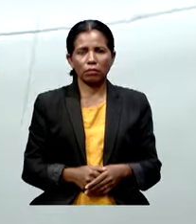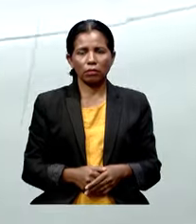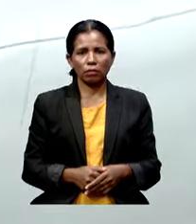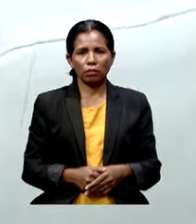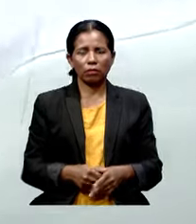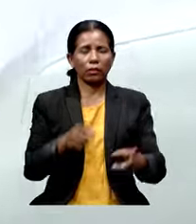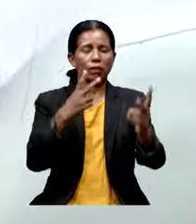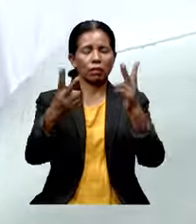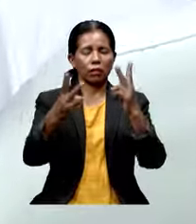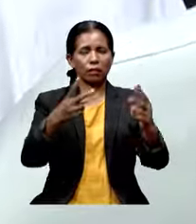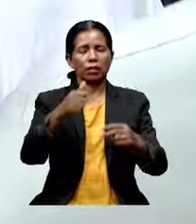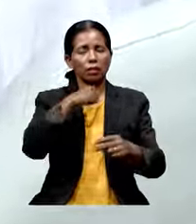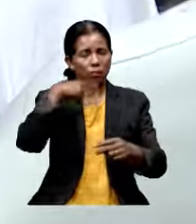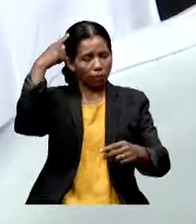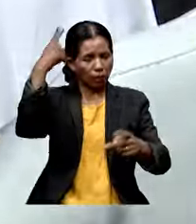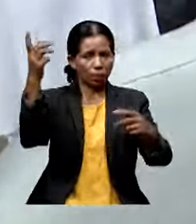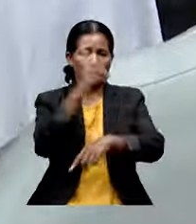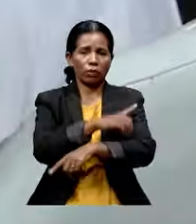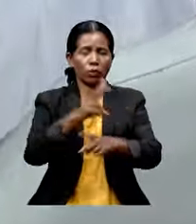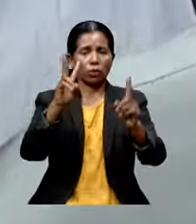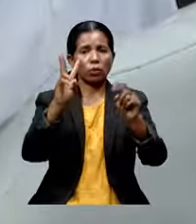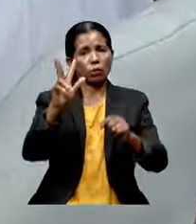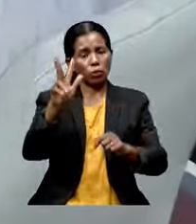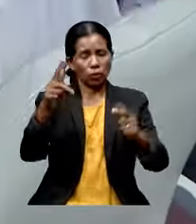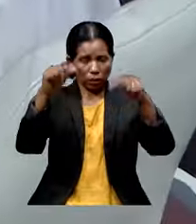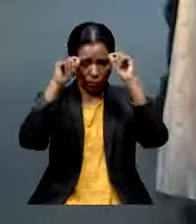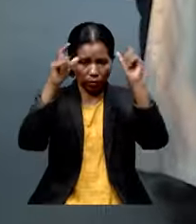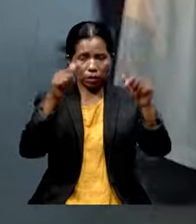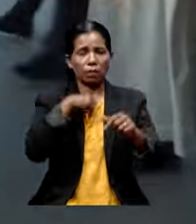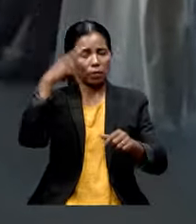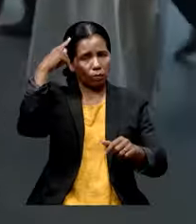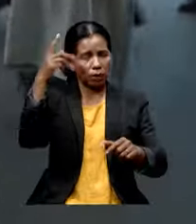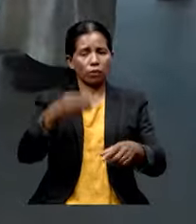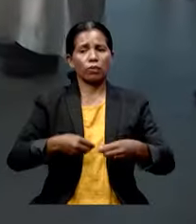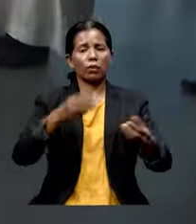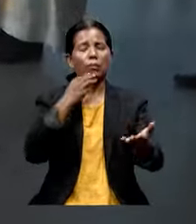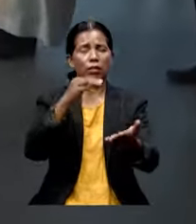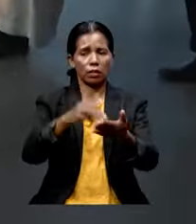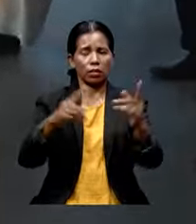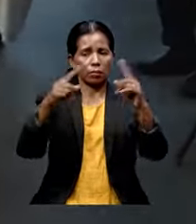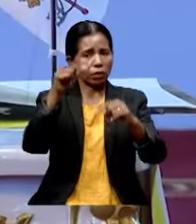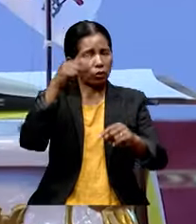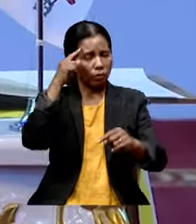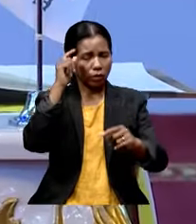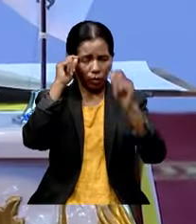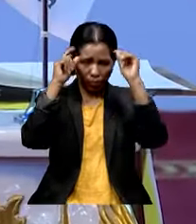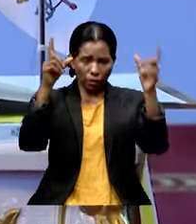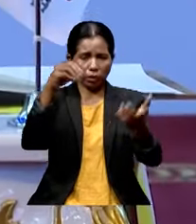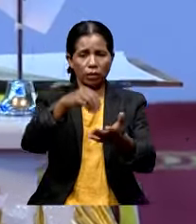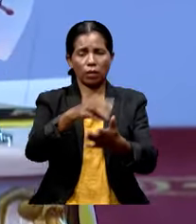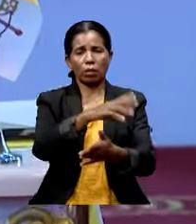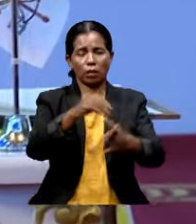Durante a visita apostólica a Lorontolo e Timor-Leste, Sua Santidade Papa Francisco foi a mensagem para o governo Timor-Leste, até em vez de uma casa e